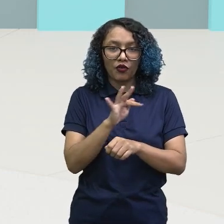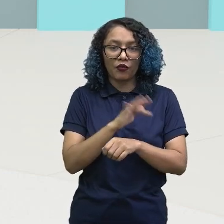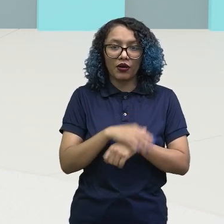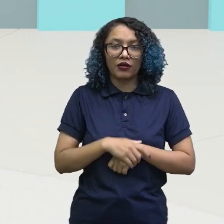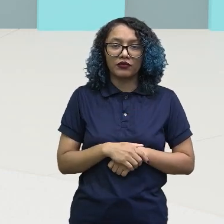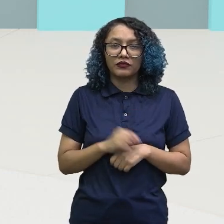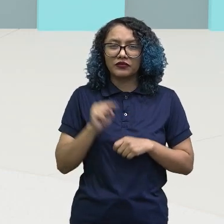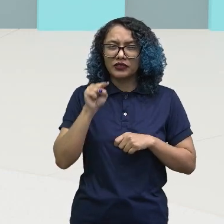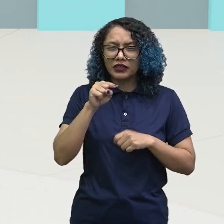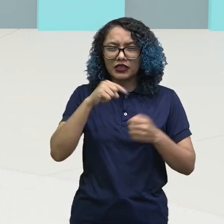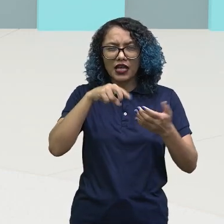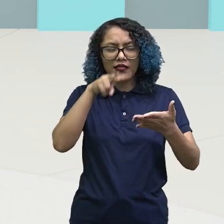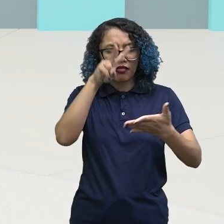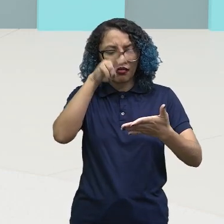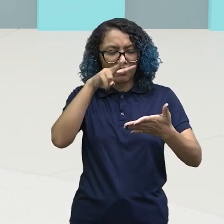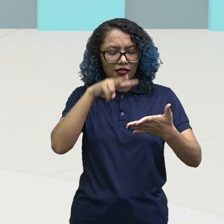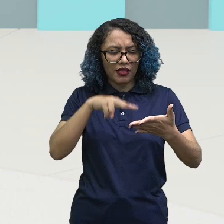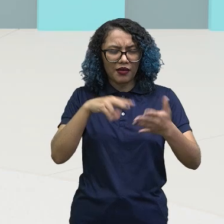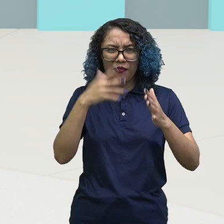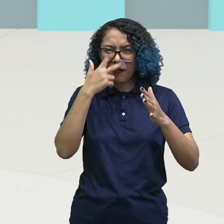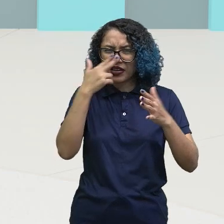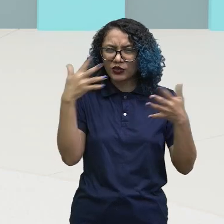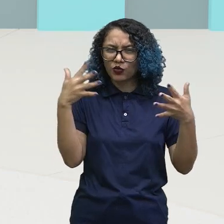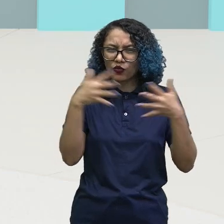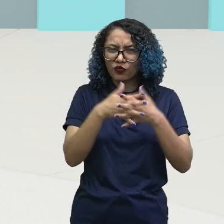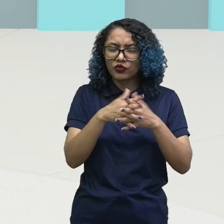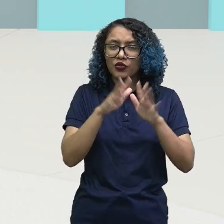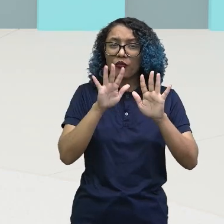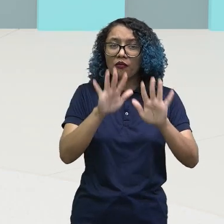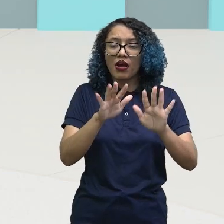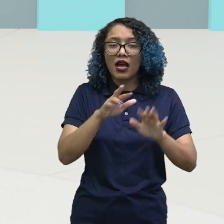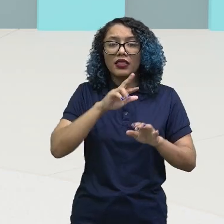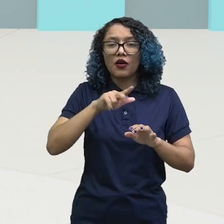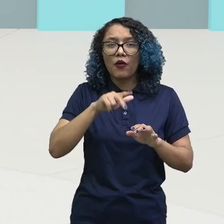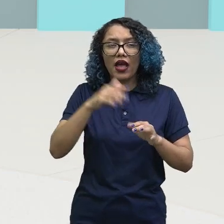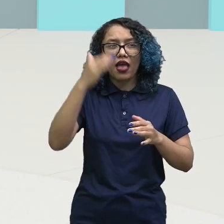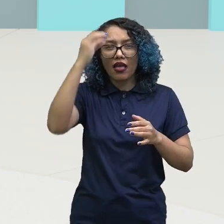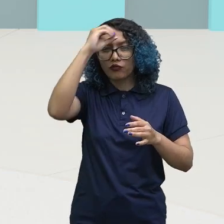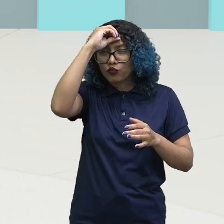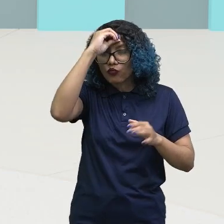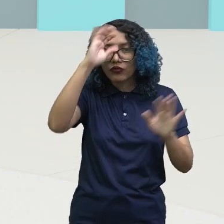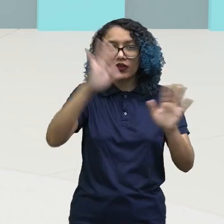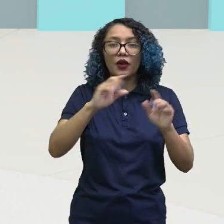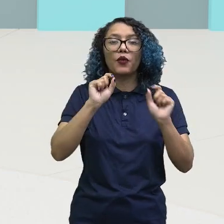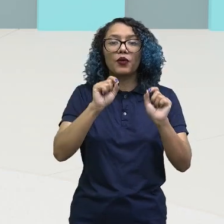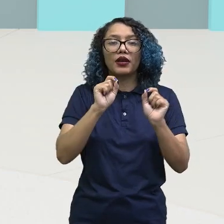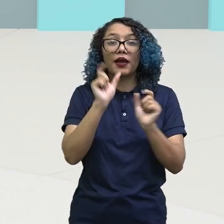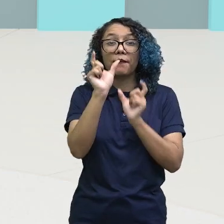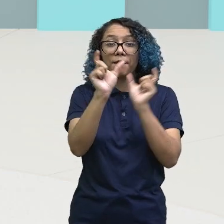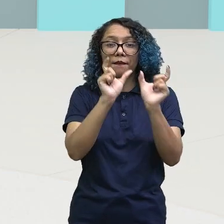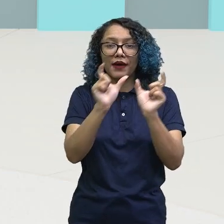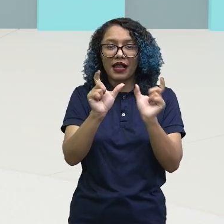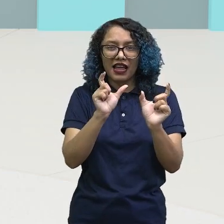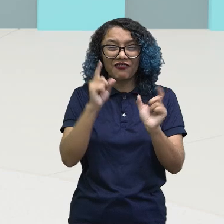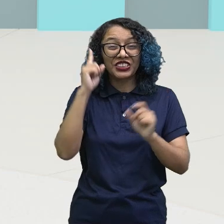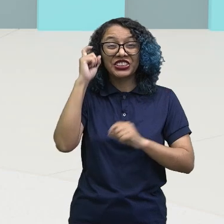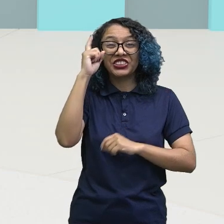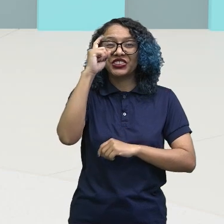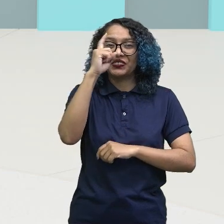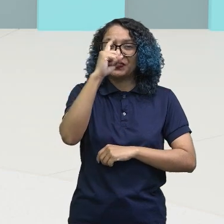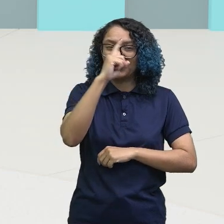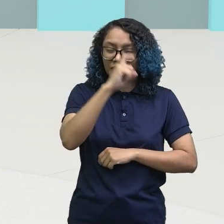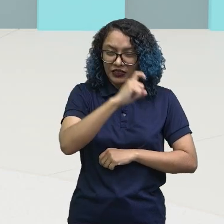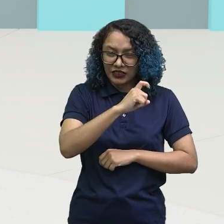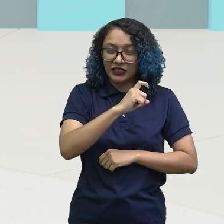tão confusa, mas por que é confusa? Não porque a gente não consegue entender, porque as palavras são extremamente difíceis. É